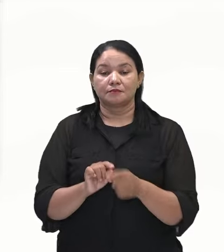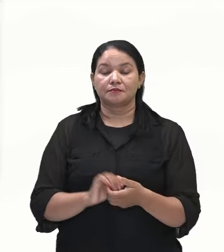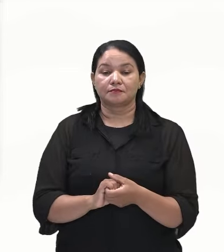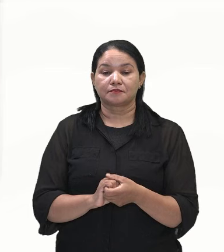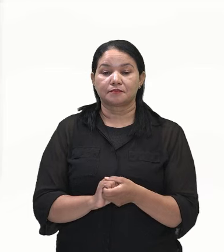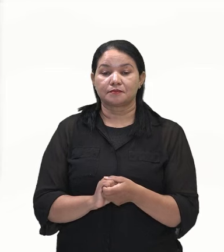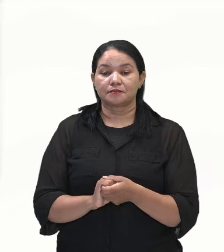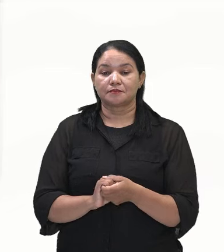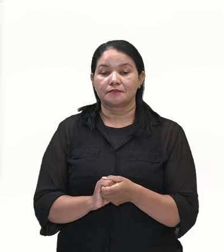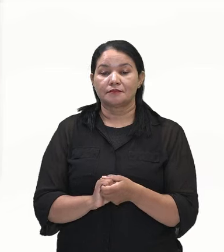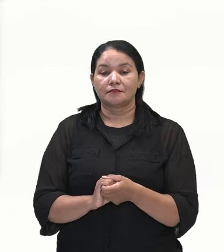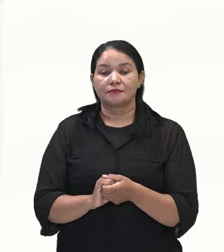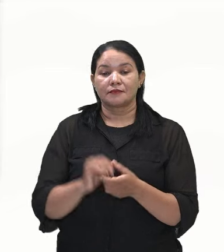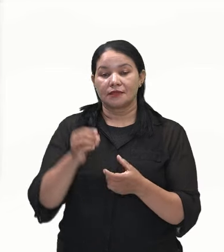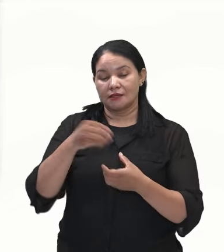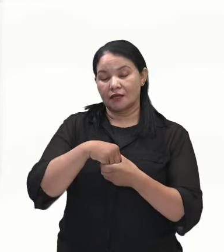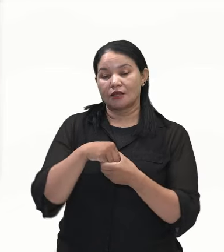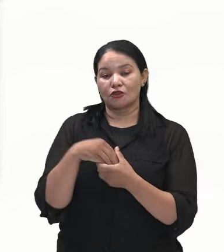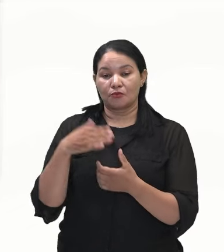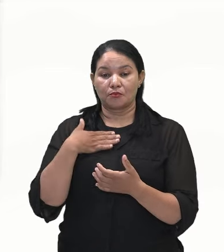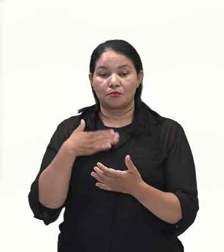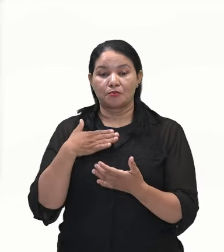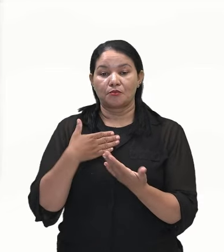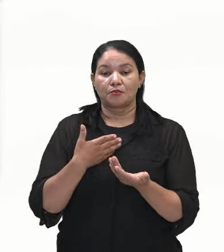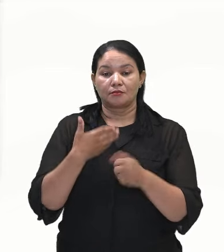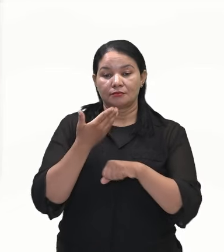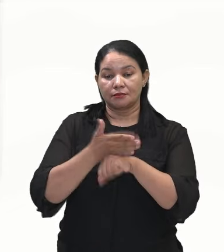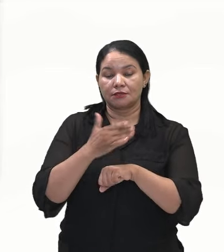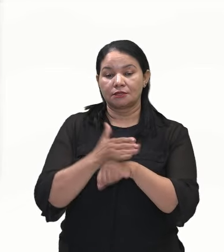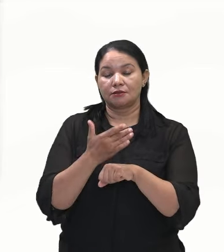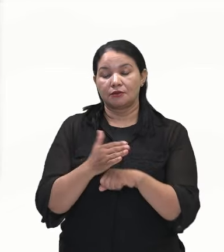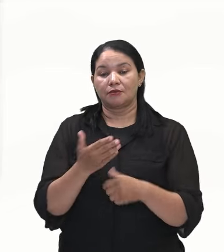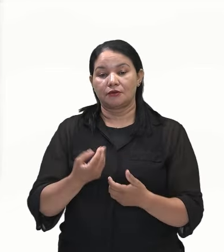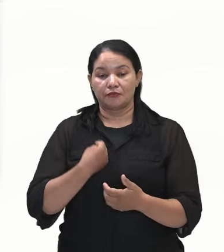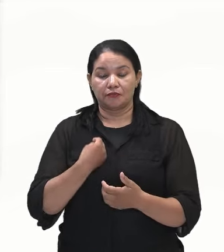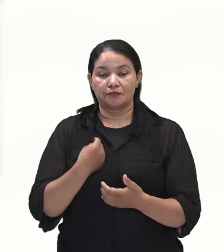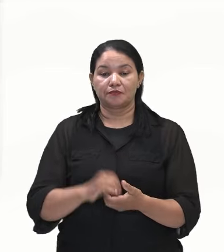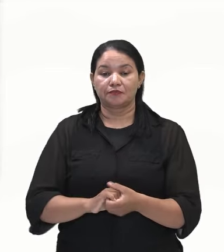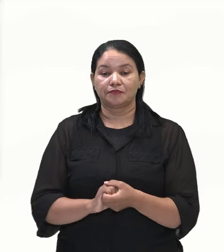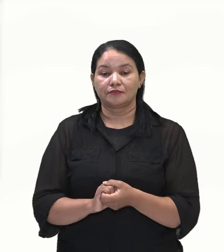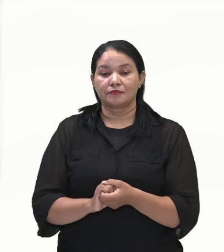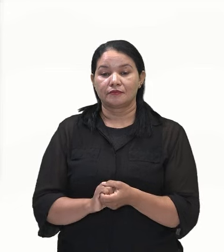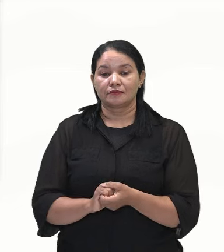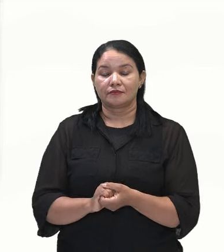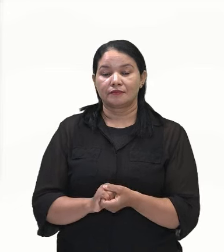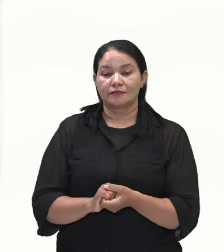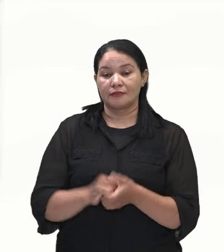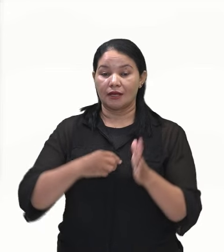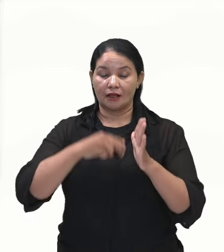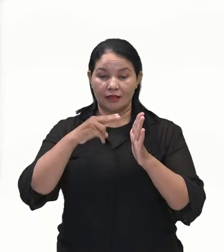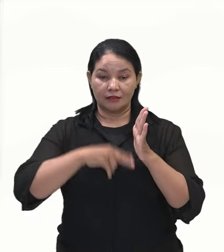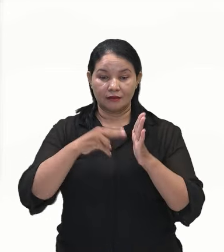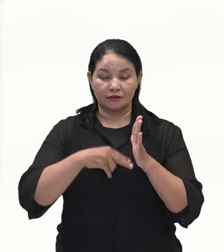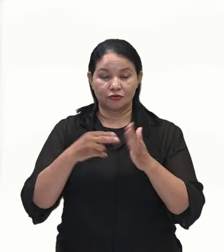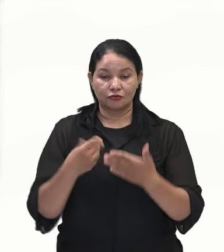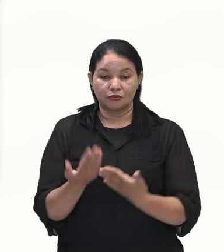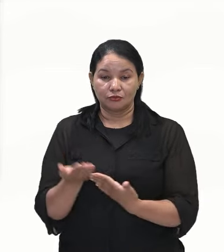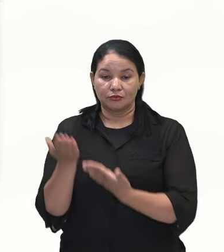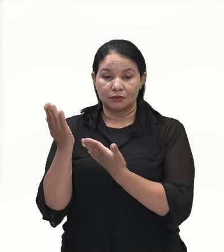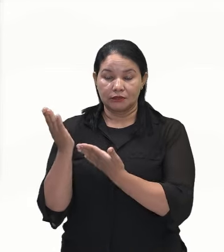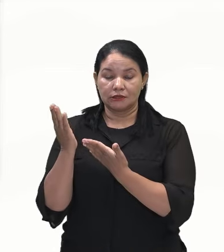routine, dentro da minha rotina. Então, that sounds perfect. I've been wanting to incorporate